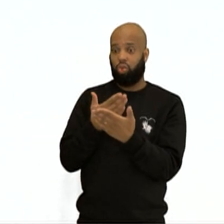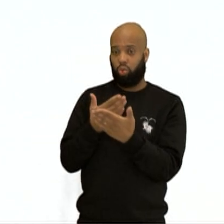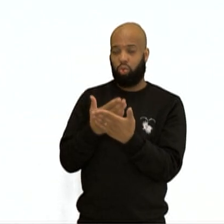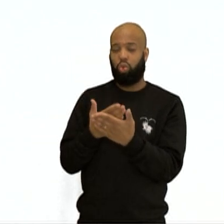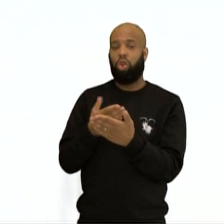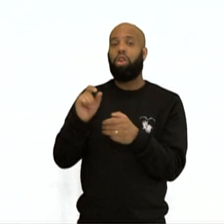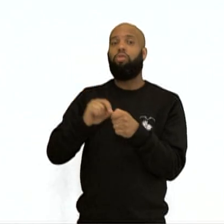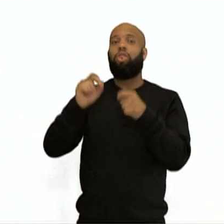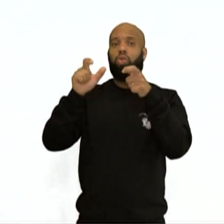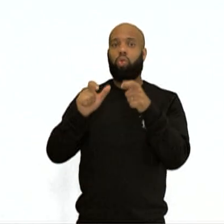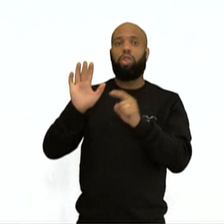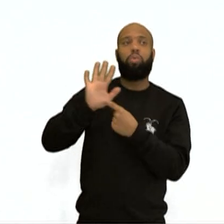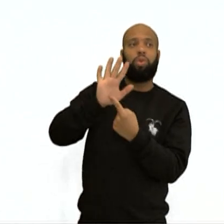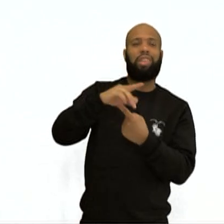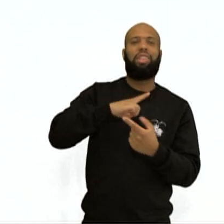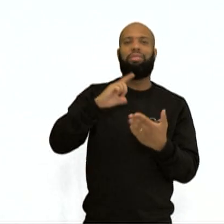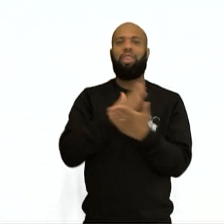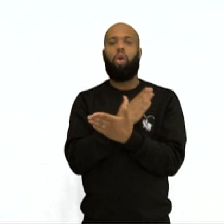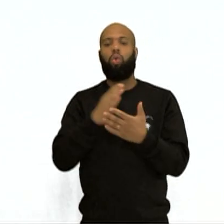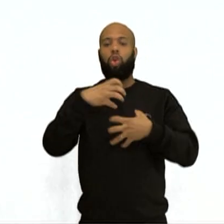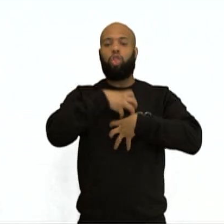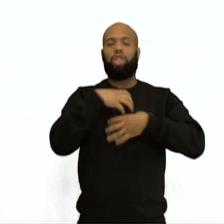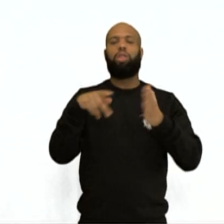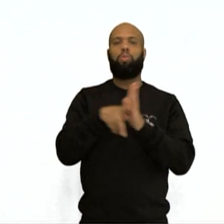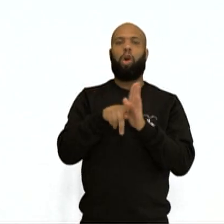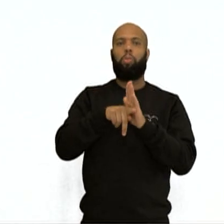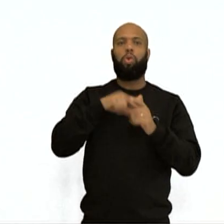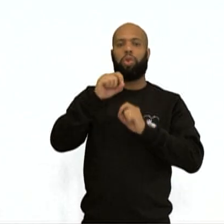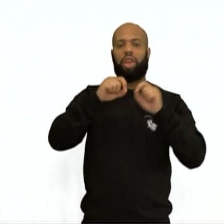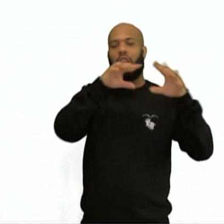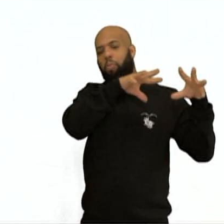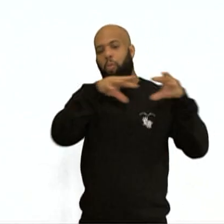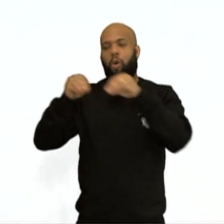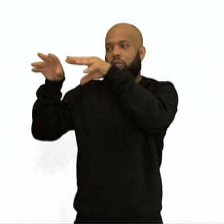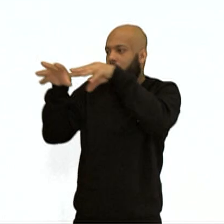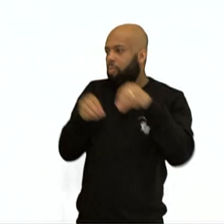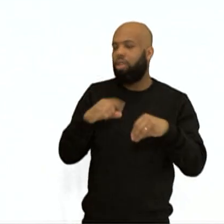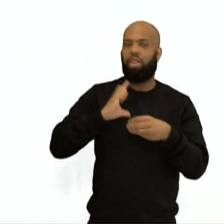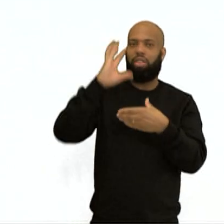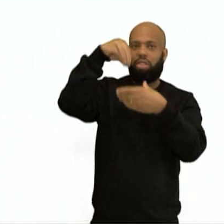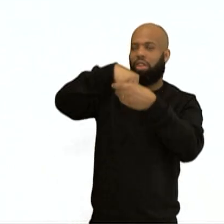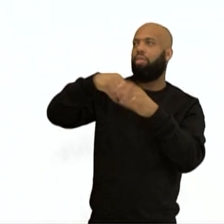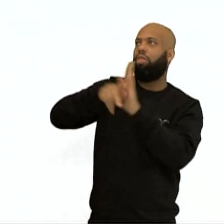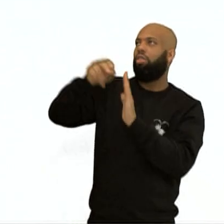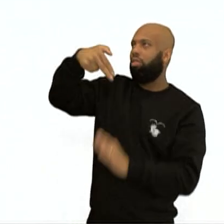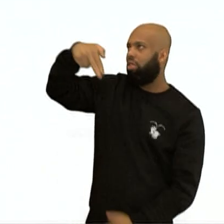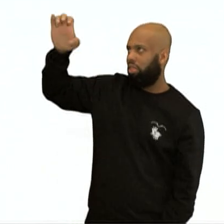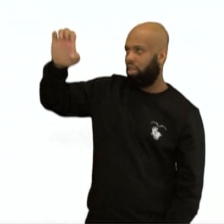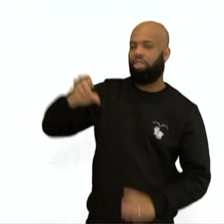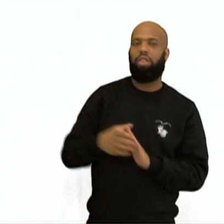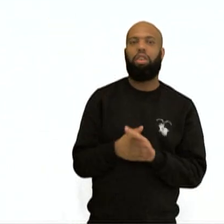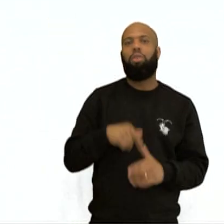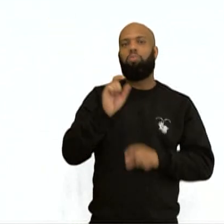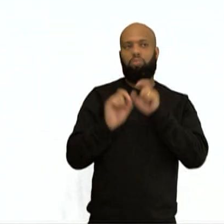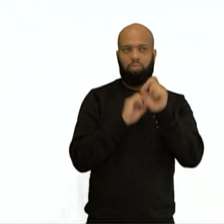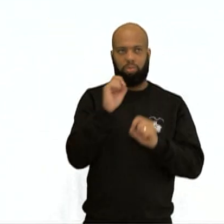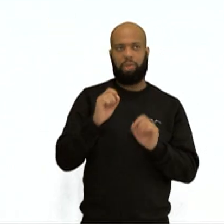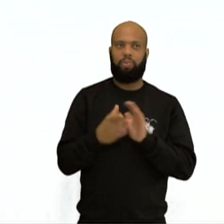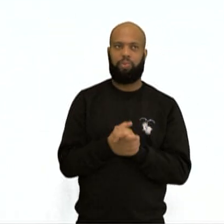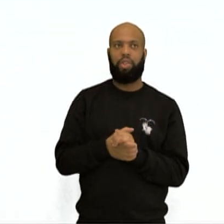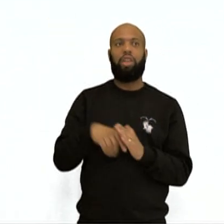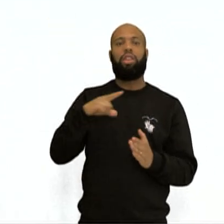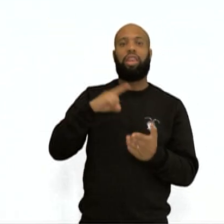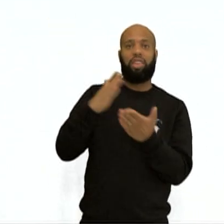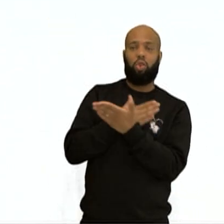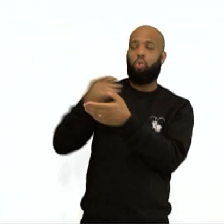né, para mostrar algum tipo de movimentação da população dentro da região Nordeste. Né, que é o quê? Sair de